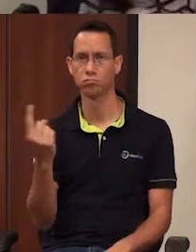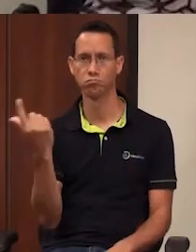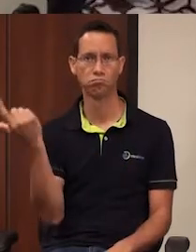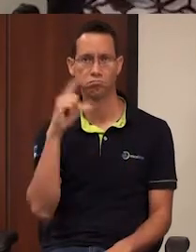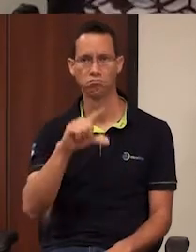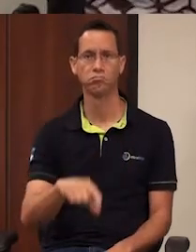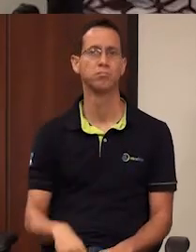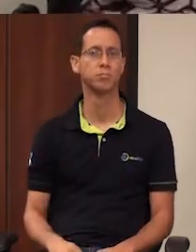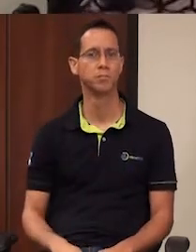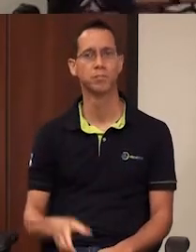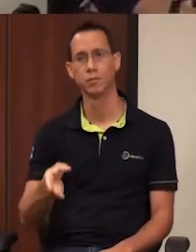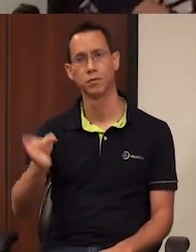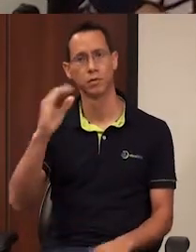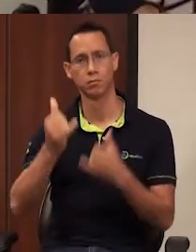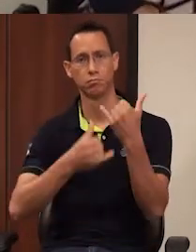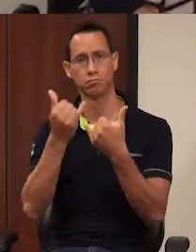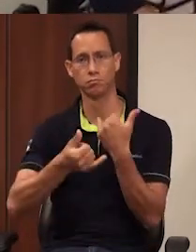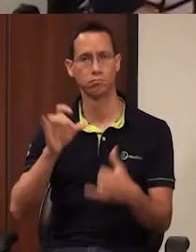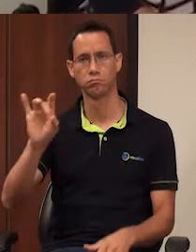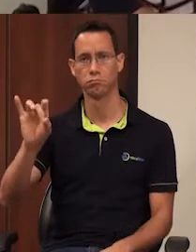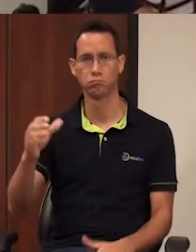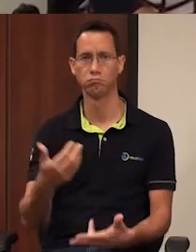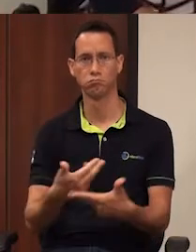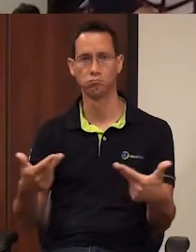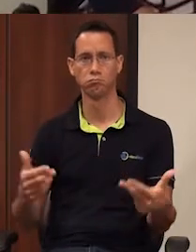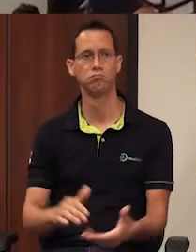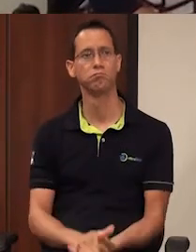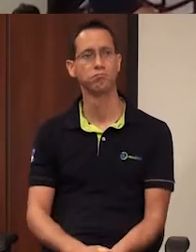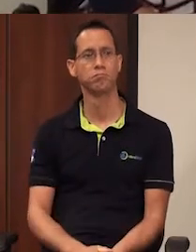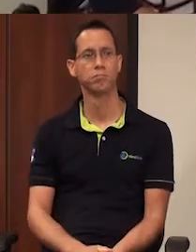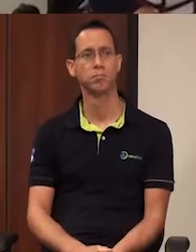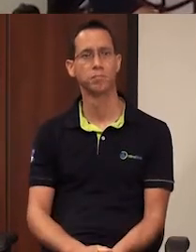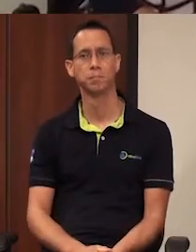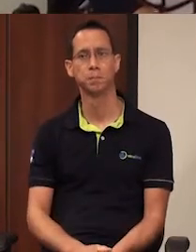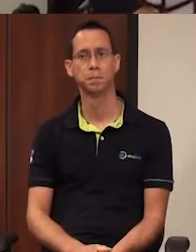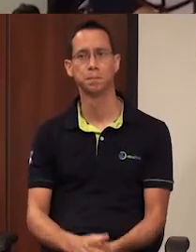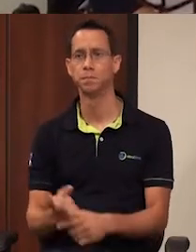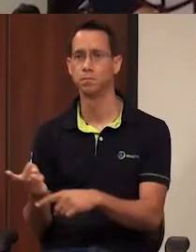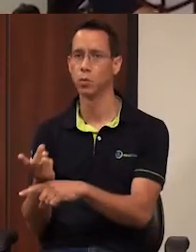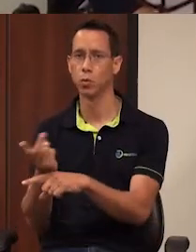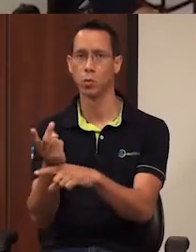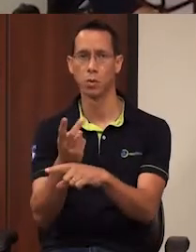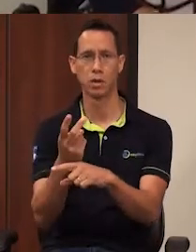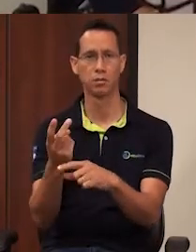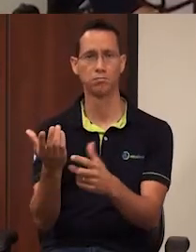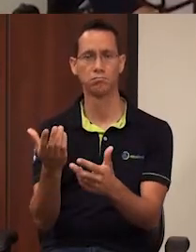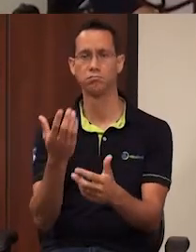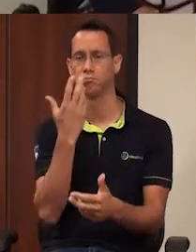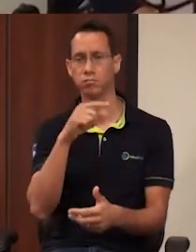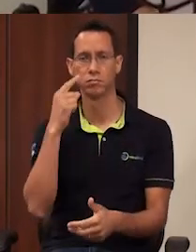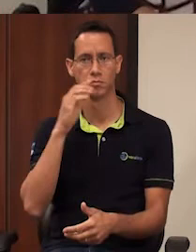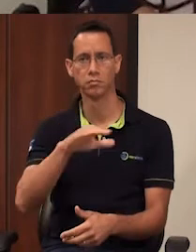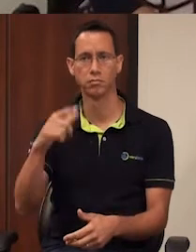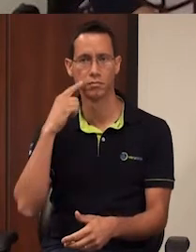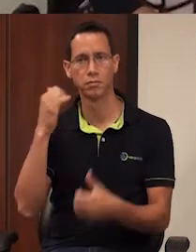ele vai brincar sozinho, né, procura outras crianças para brincar, ele sai com